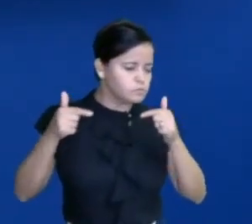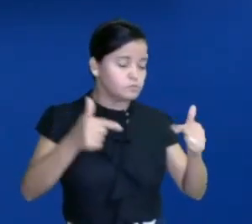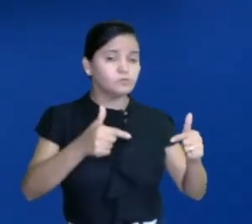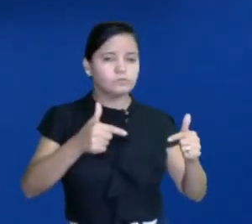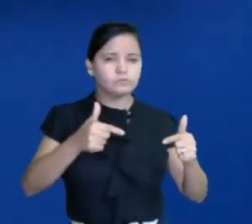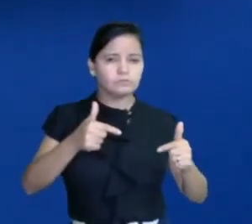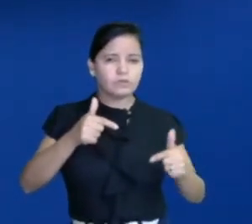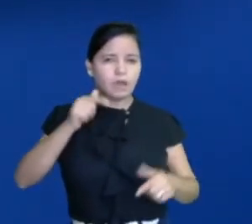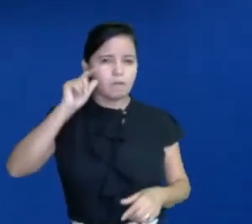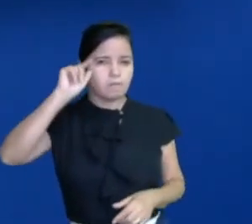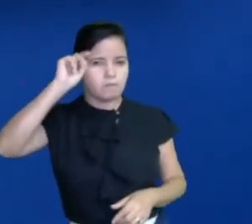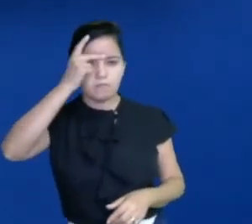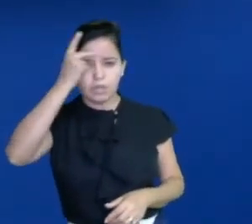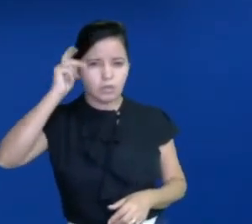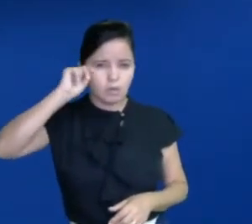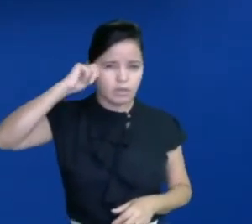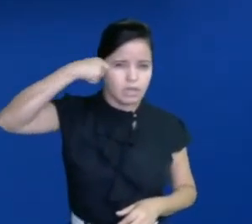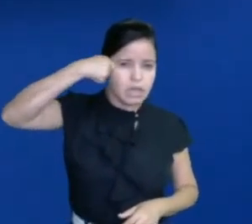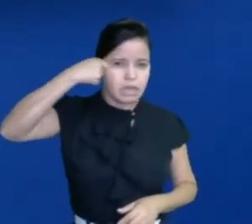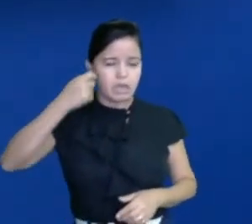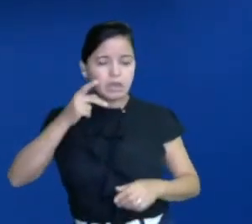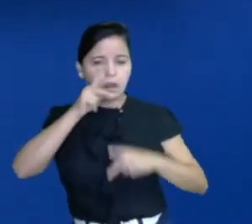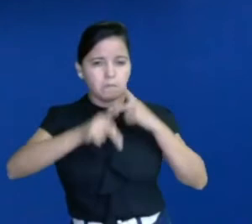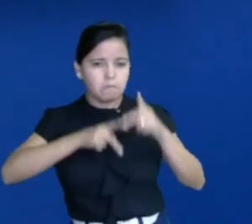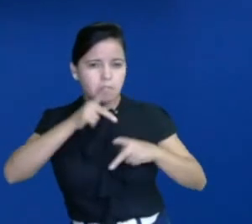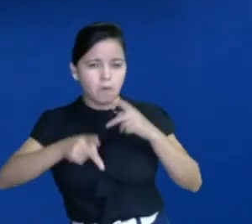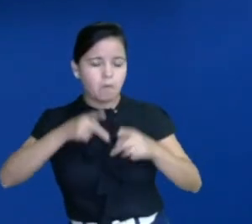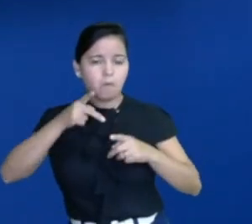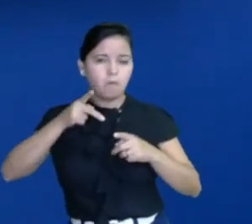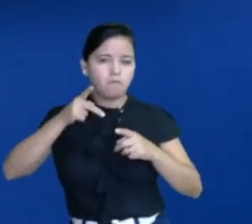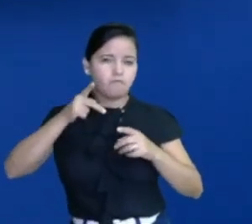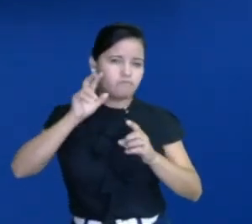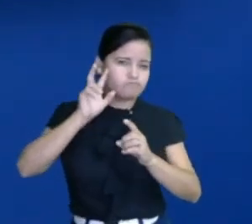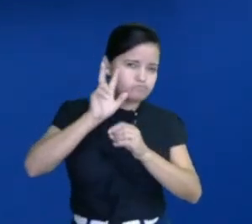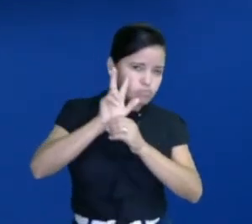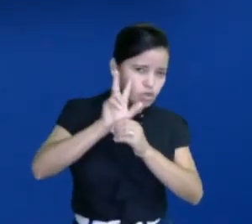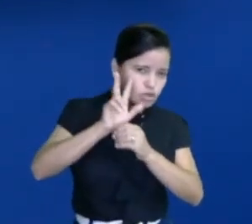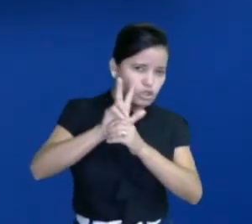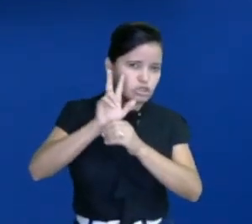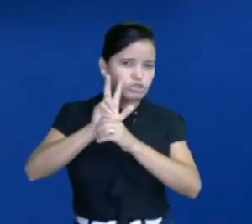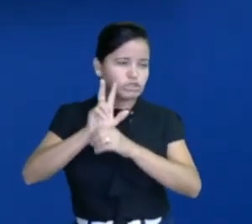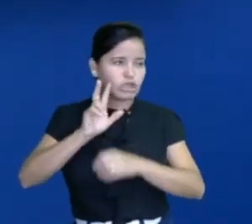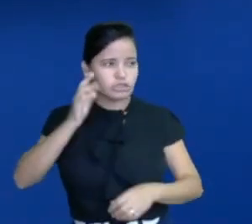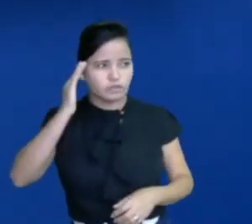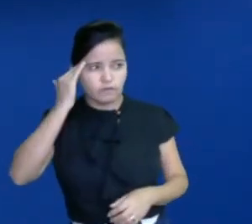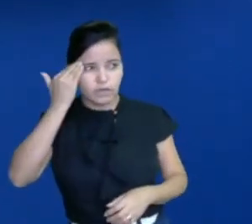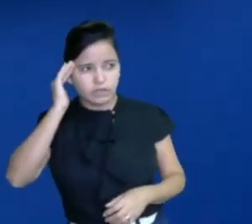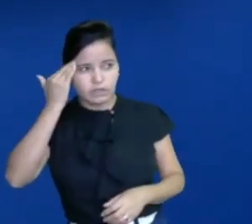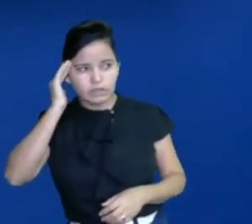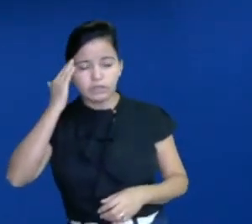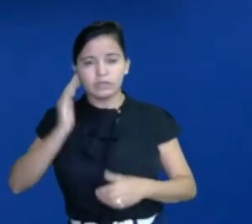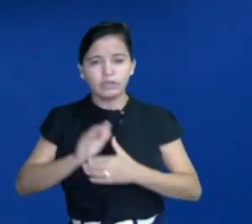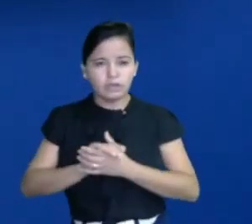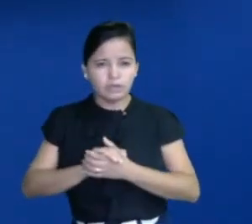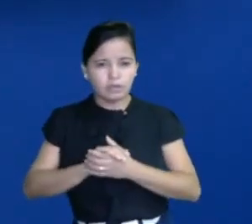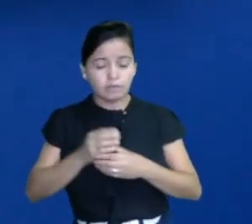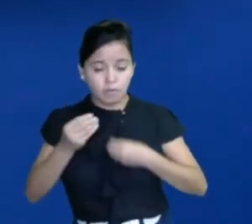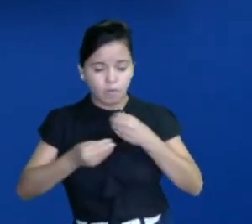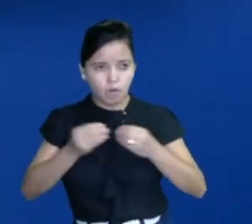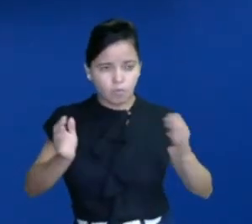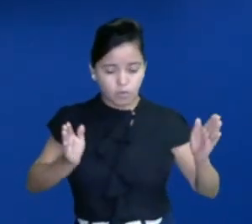negros, a luta dos povos indígenas, a gente vai entender que esse período, ele